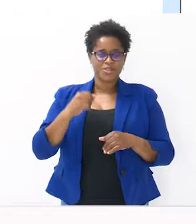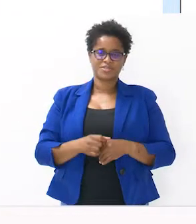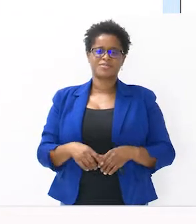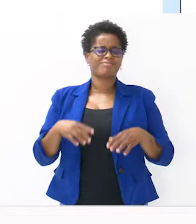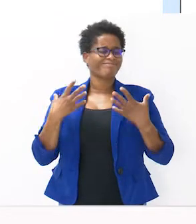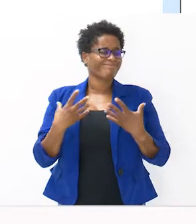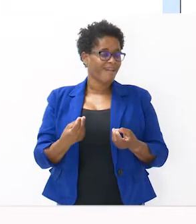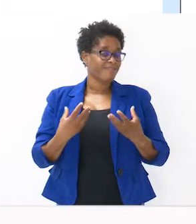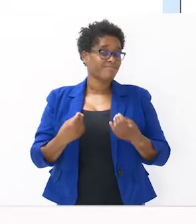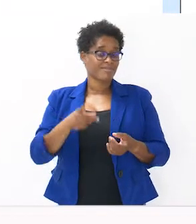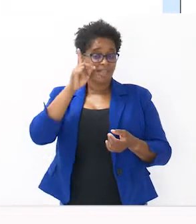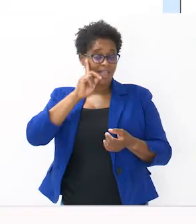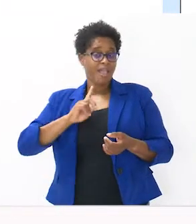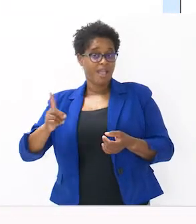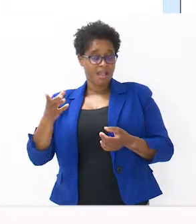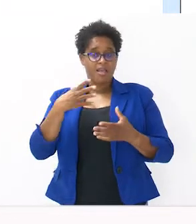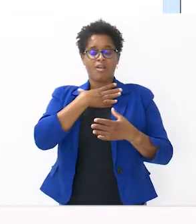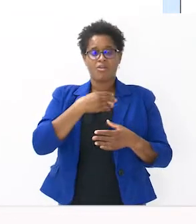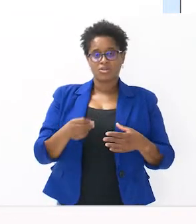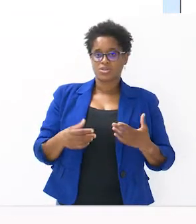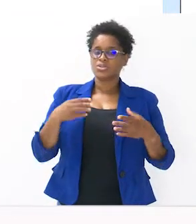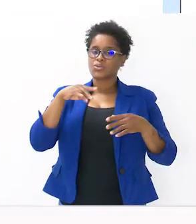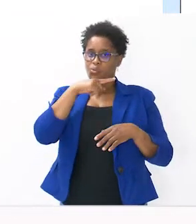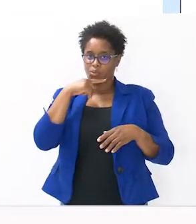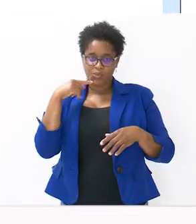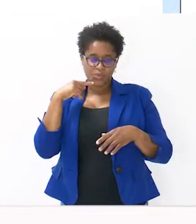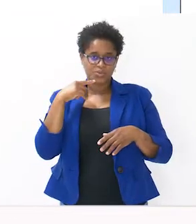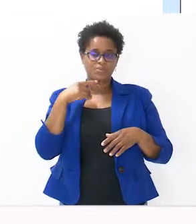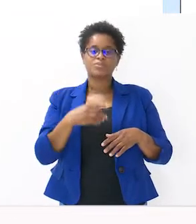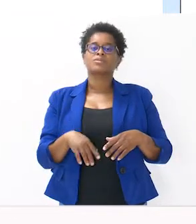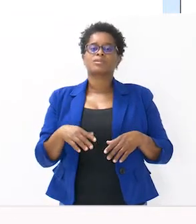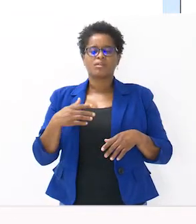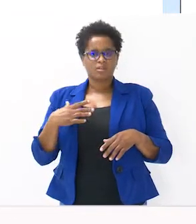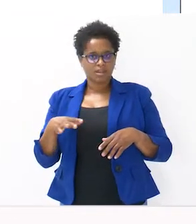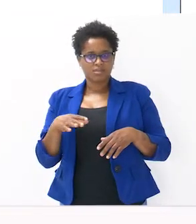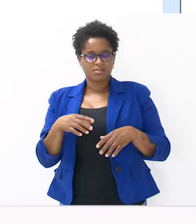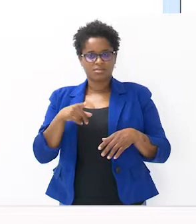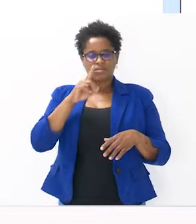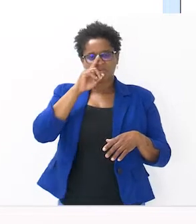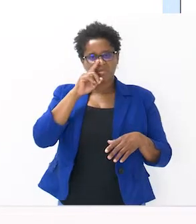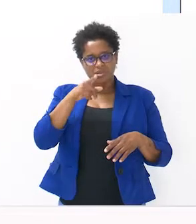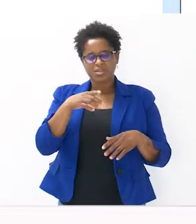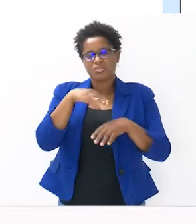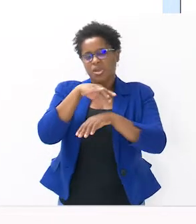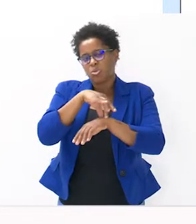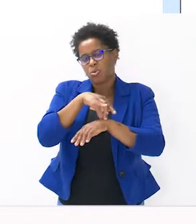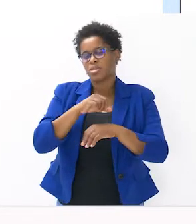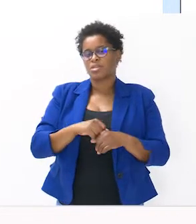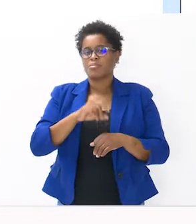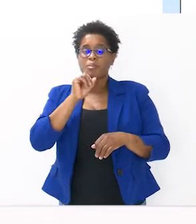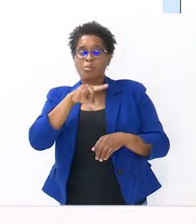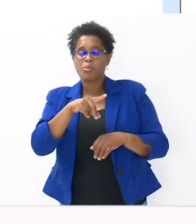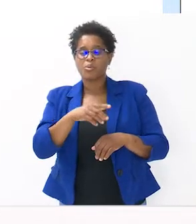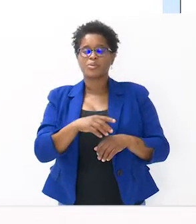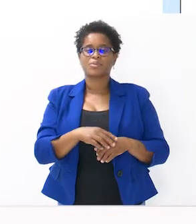De tanto que ela gostava de doces, resolveu fingir-se de doente para poder